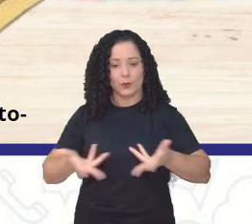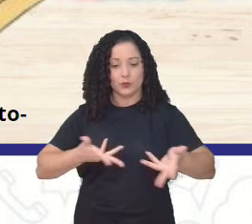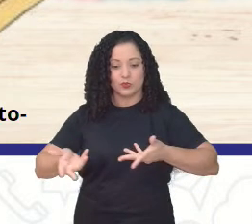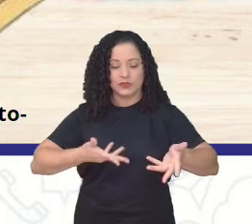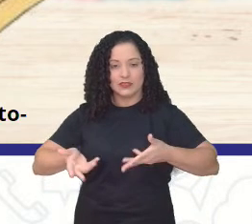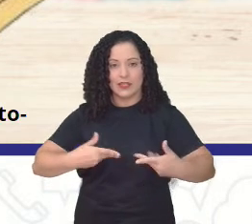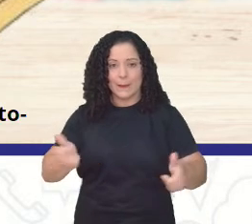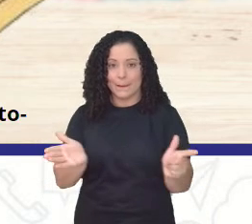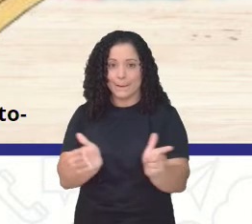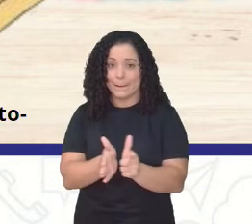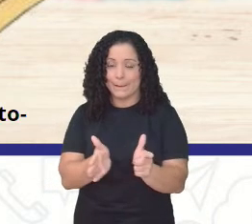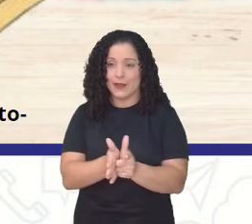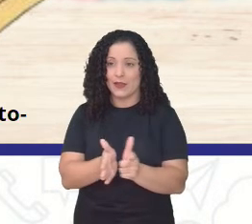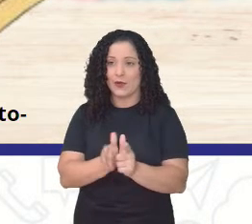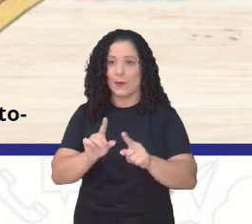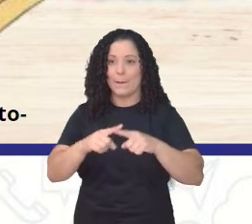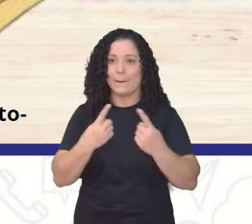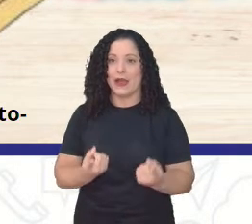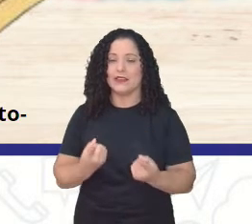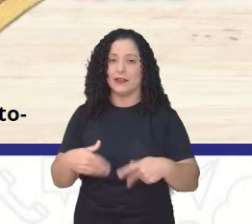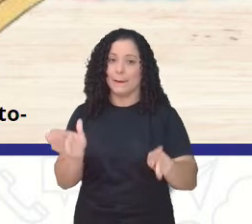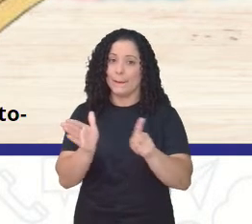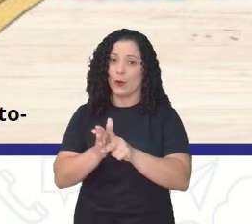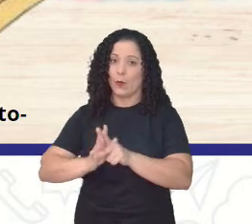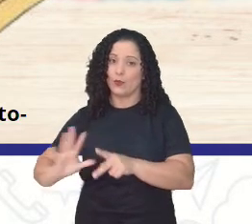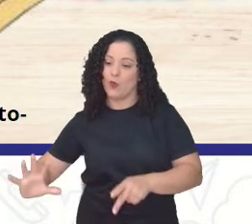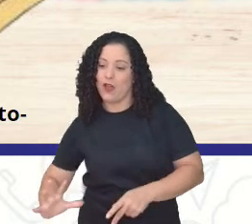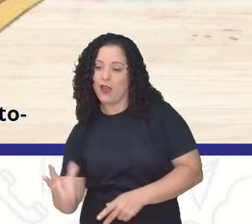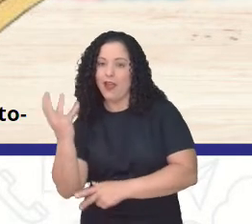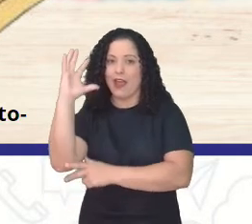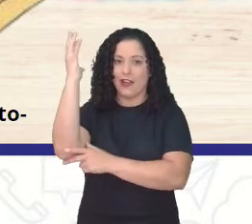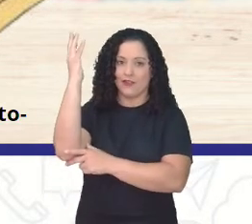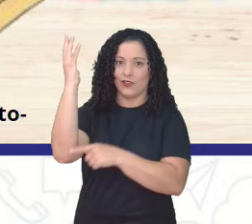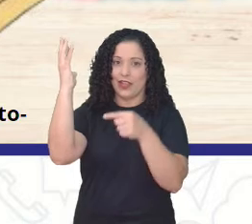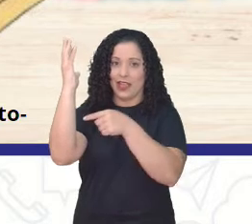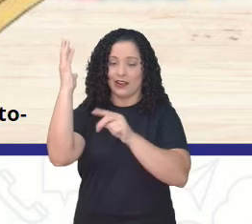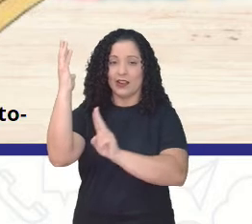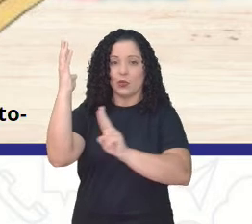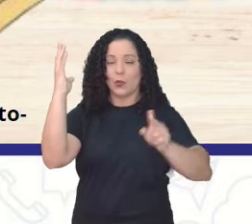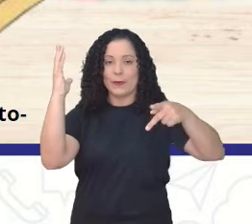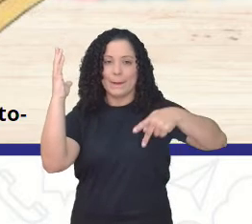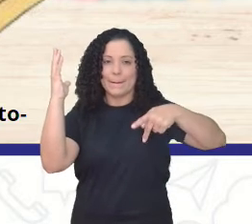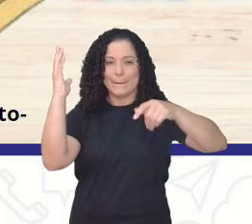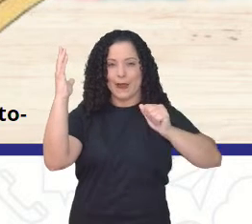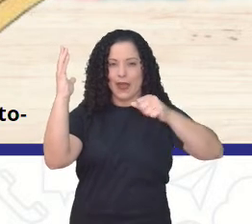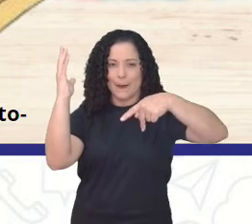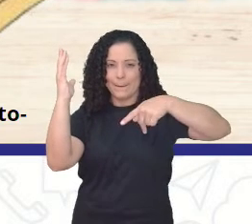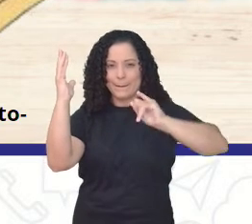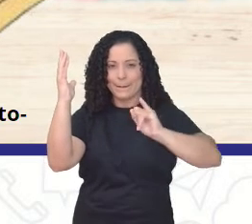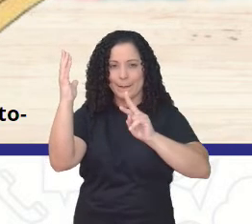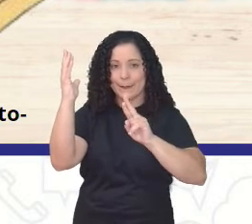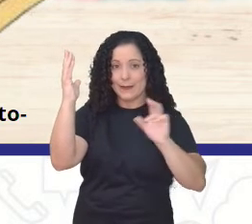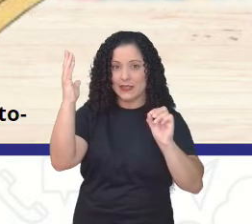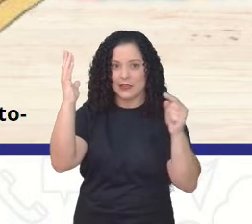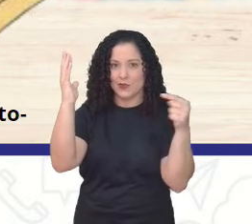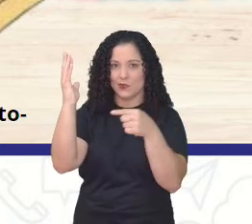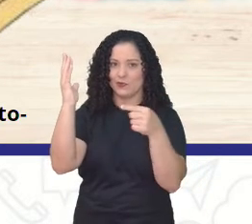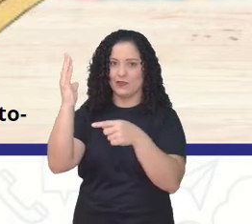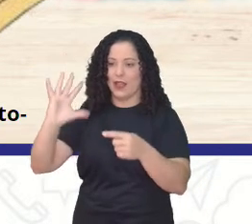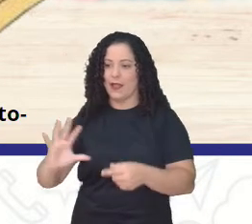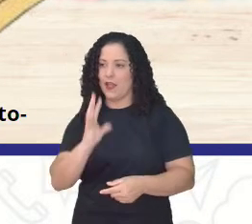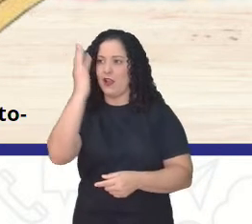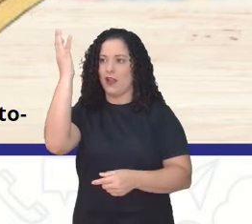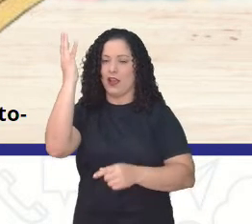papel fabricado de uma planta chamada de papiro, ó. Então, o que é que a gente tem aqui, ó? A gente tem a planta do papiro.